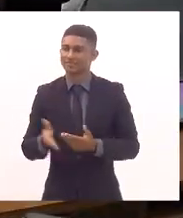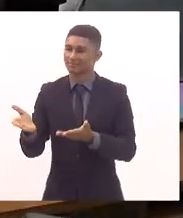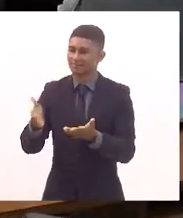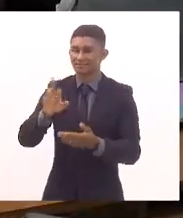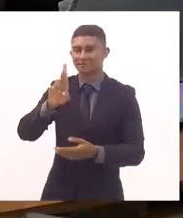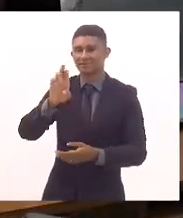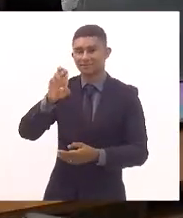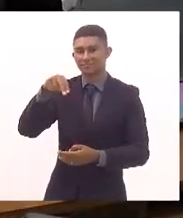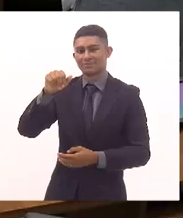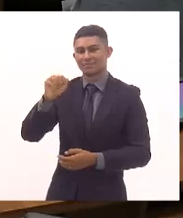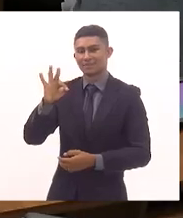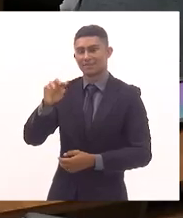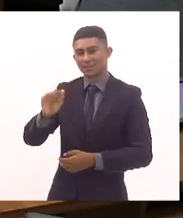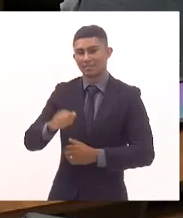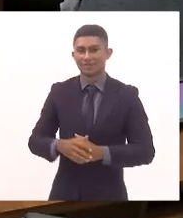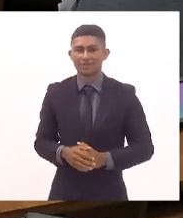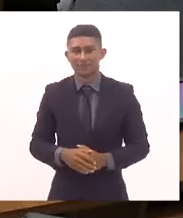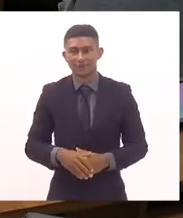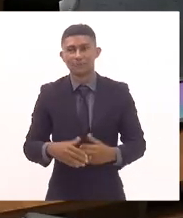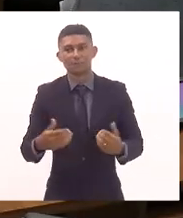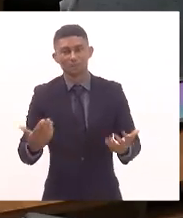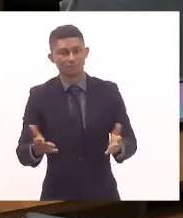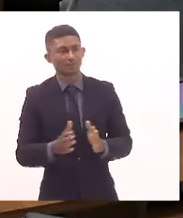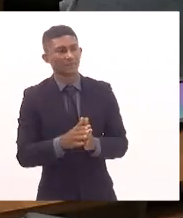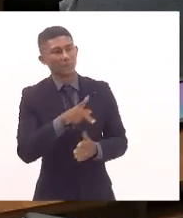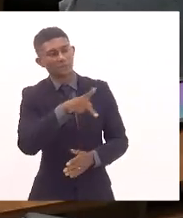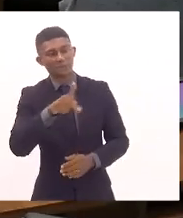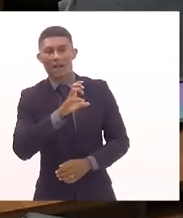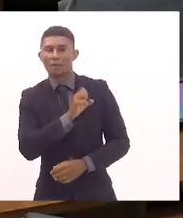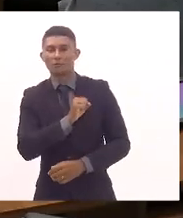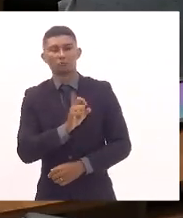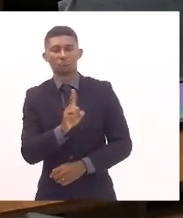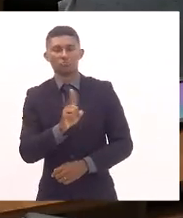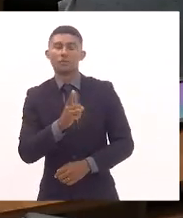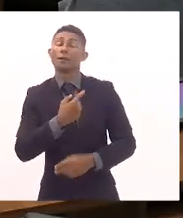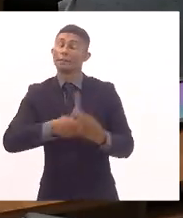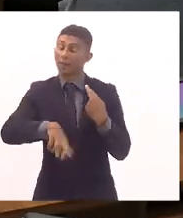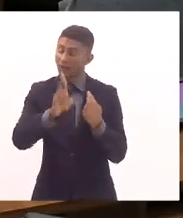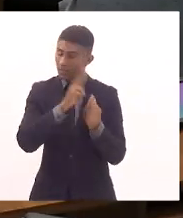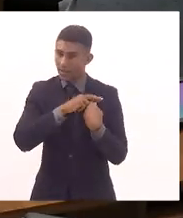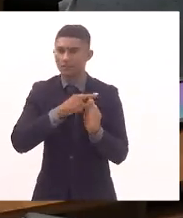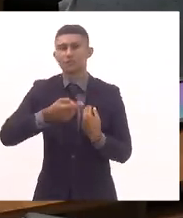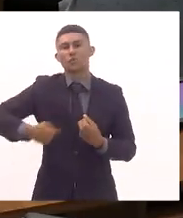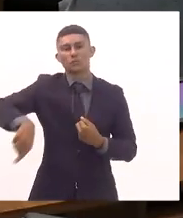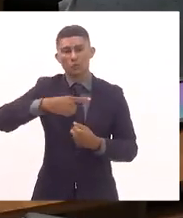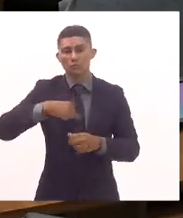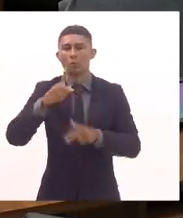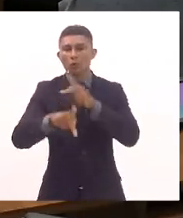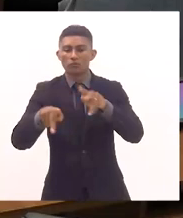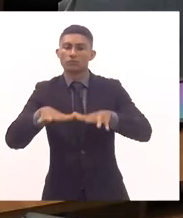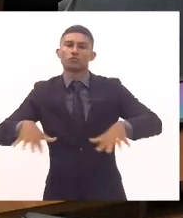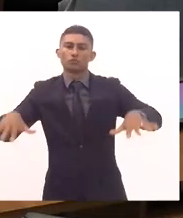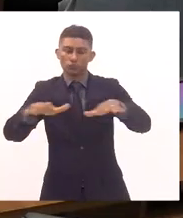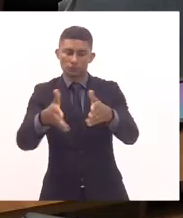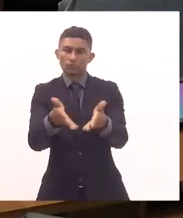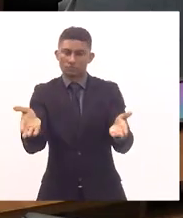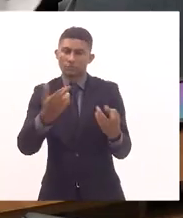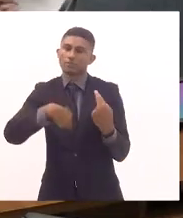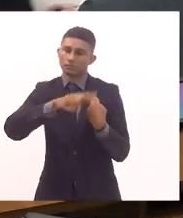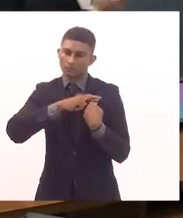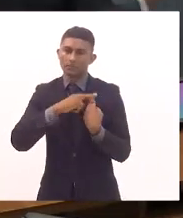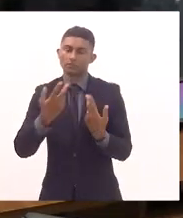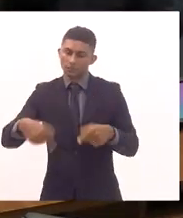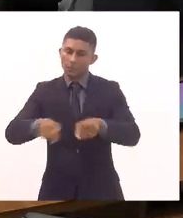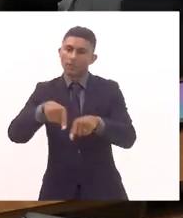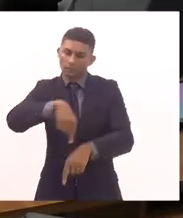Souza. Senhor presidente, não é o amor, é a responsabilidade que a gente tem com a população brasileira, com a população do Rio